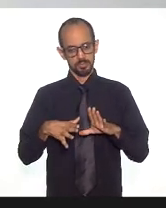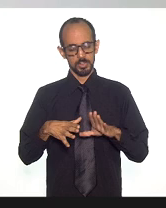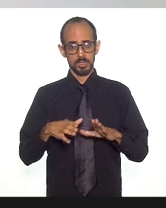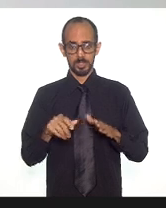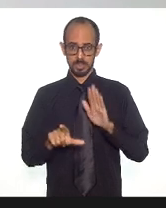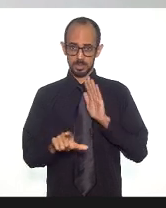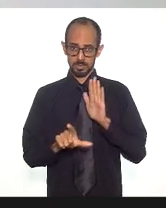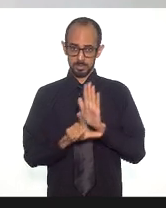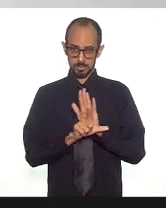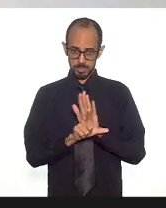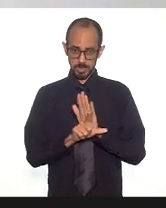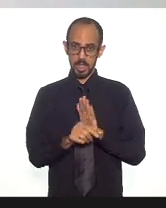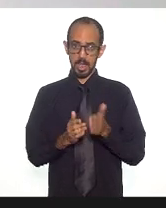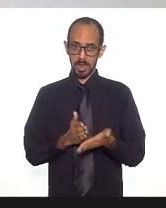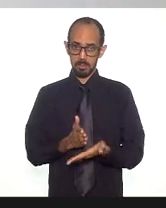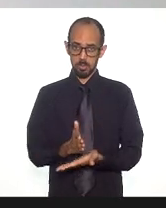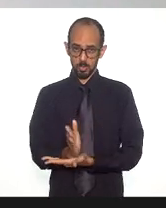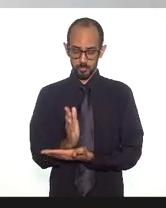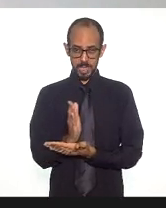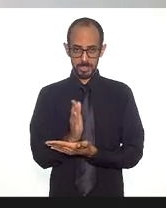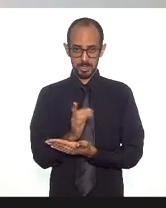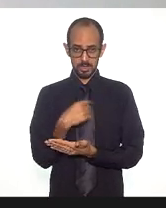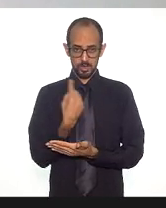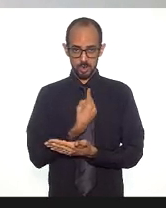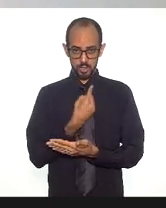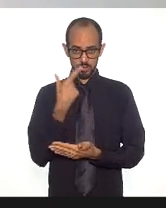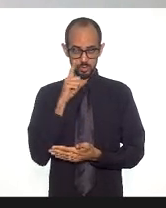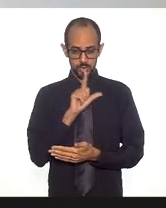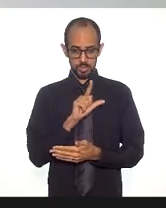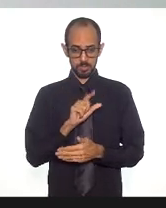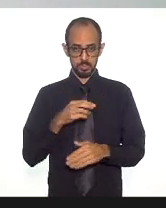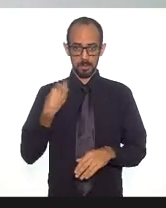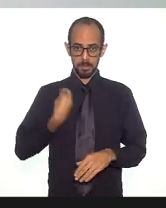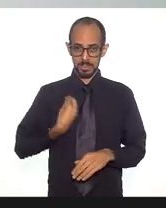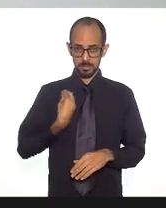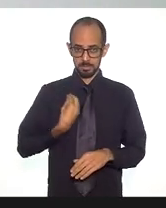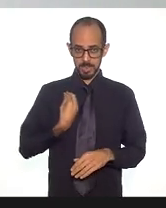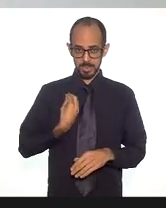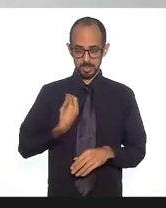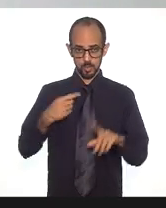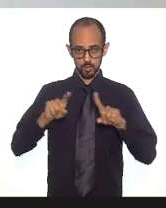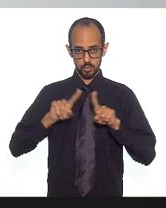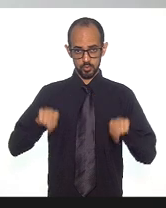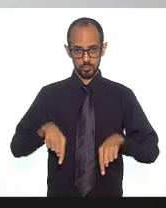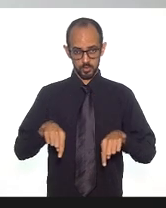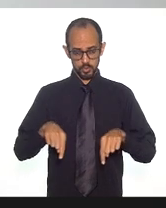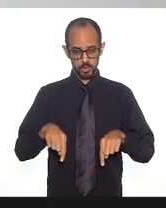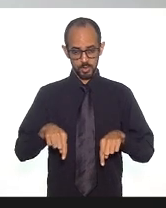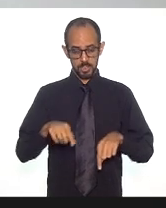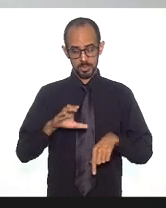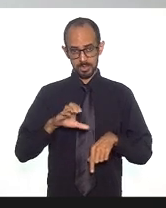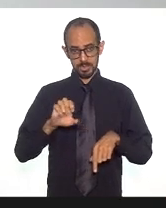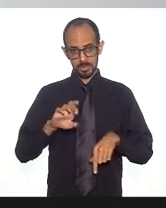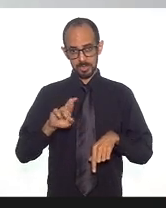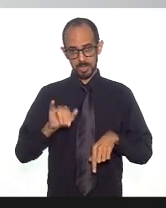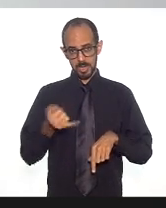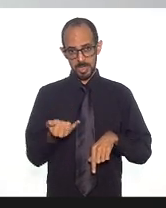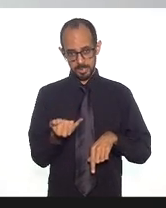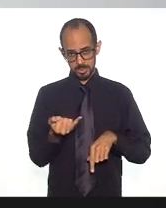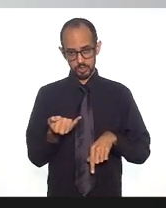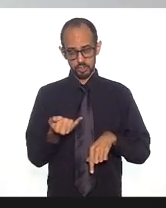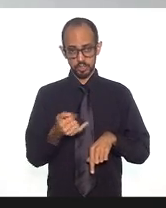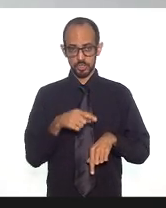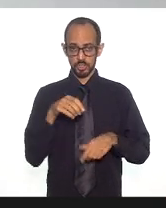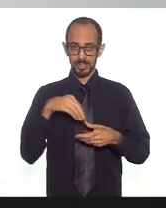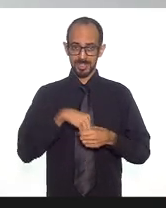exemplo, uma lei que prevê a participação dos trabalhadores da Fundação no seu